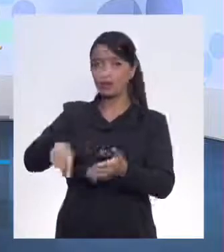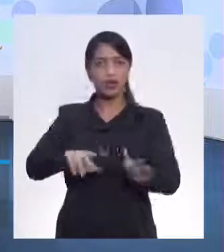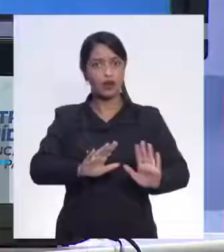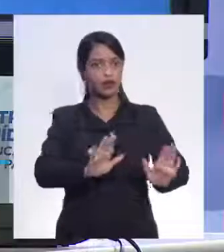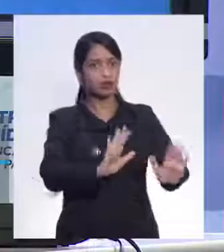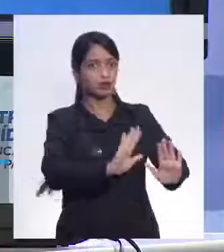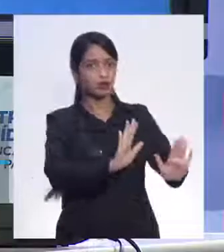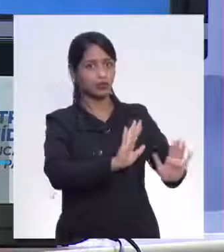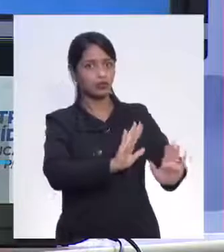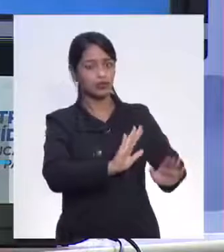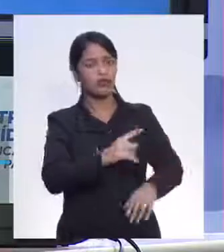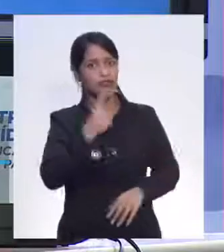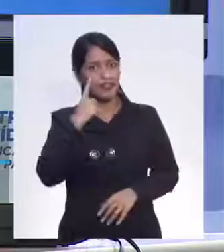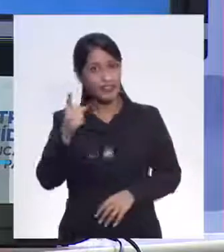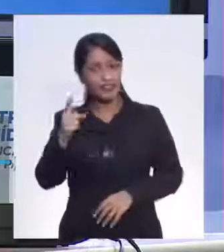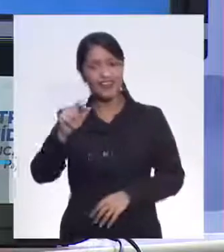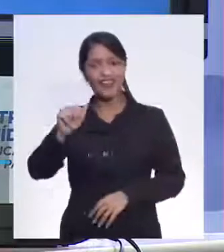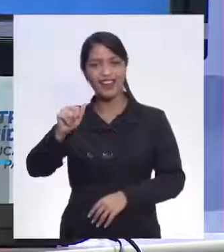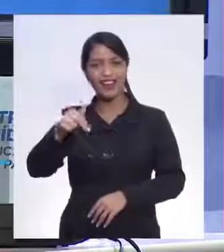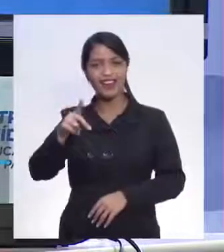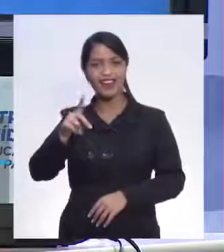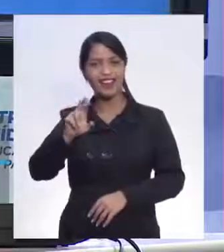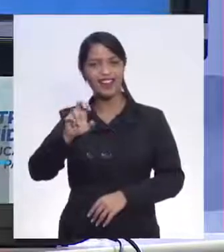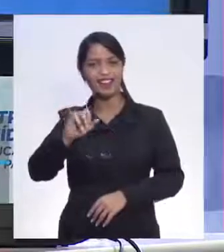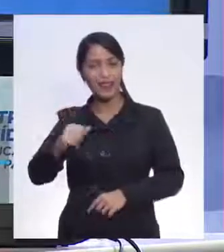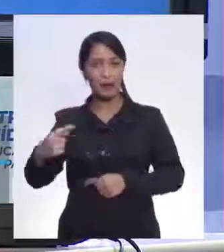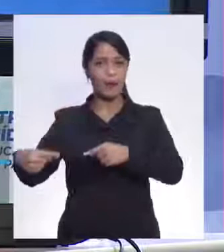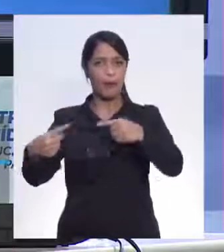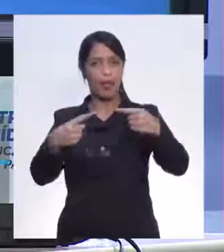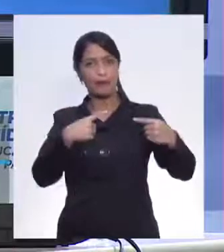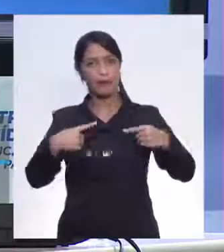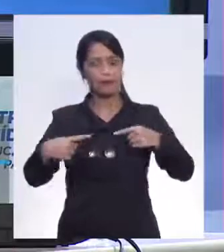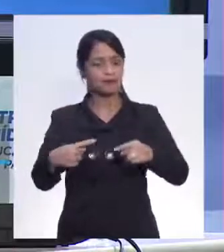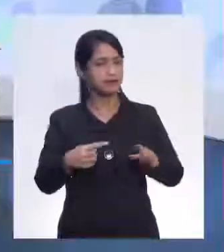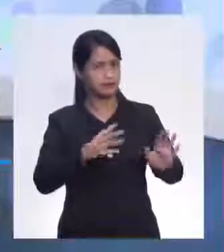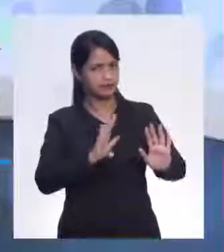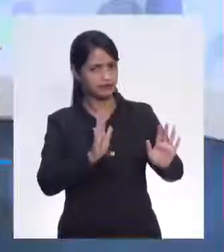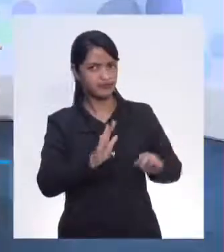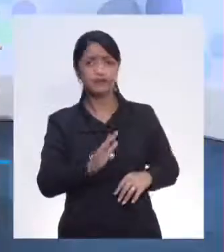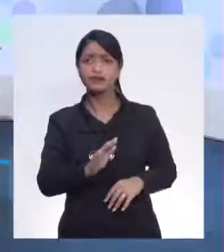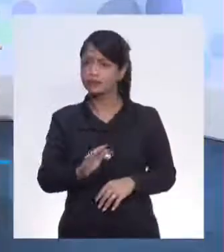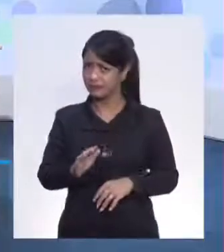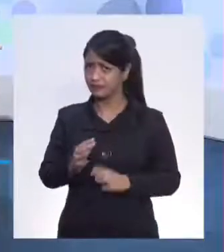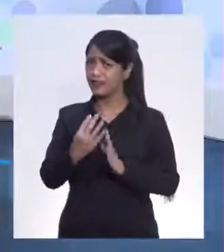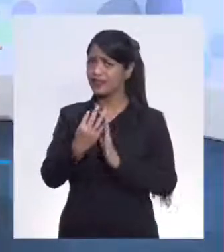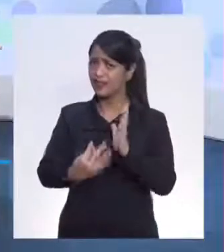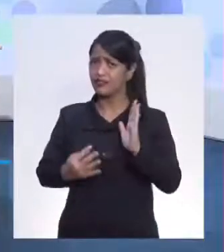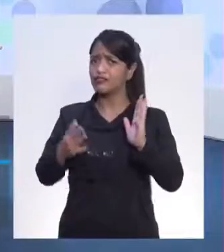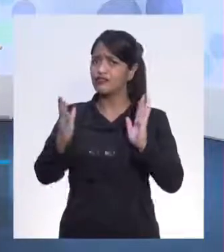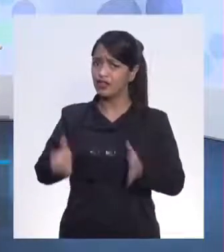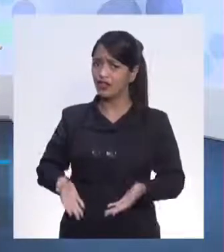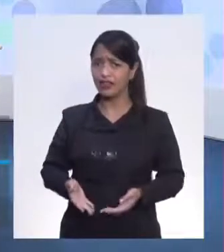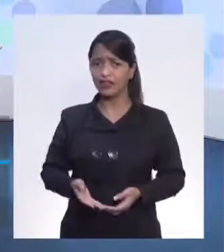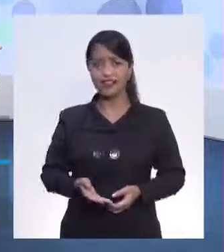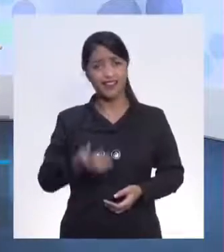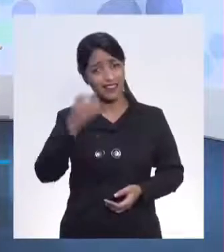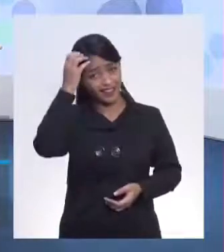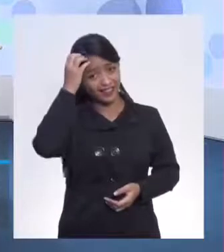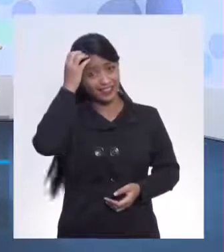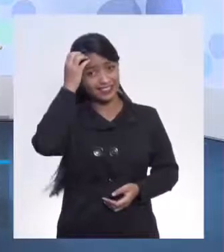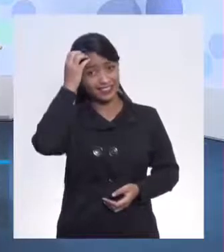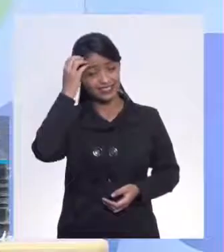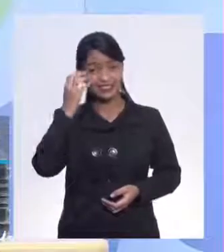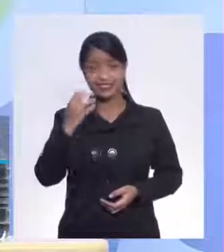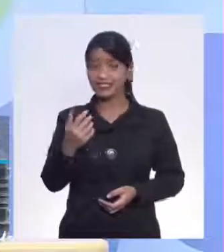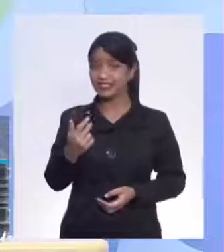a Andréia, polêmica. Você vai? Não, mas já seria aqui. Não, nesse texto já seria? Já seria, Ai, claro. Andréia. Eu posso falar